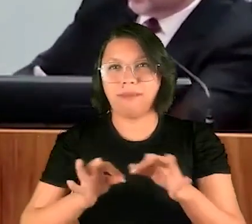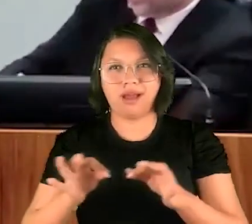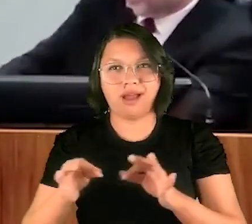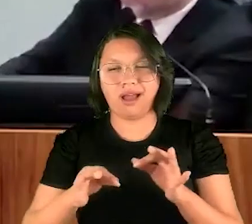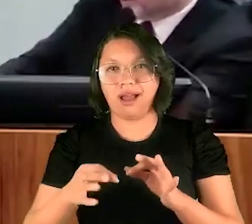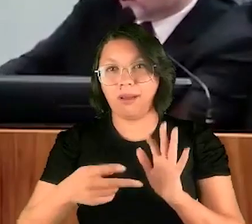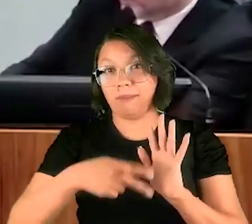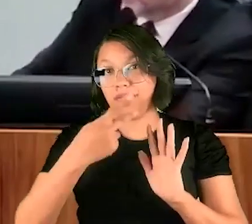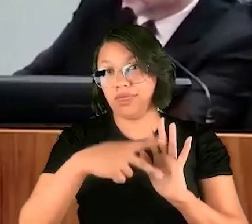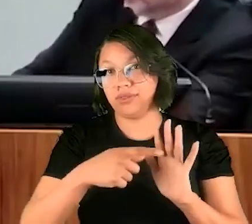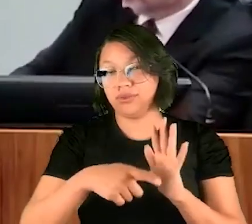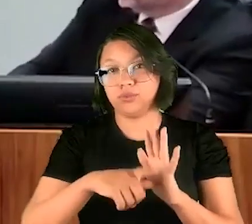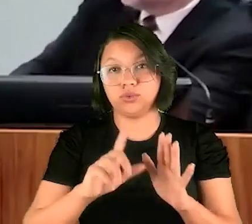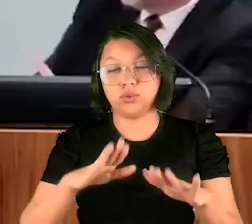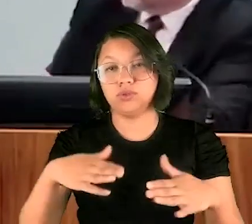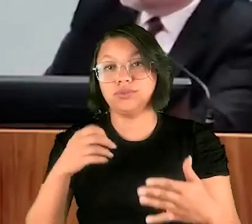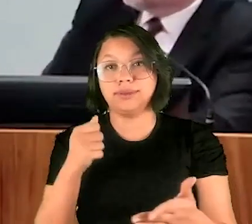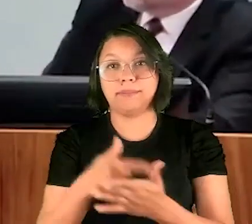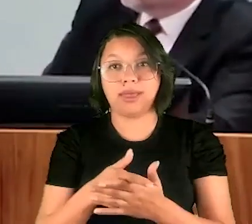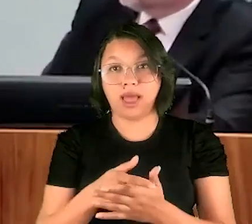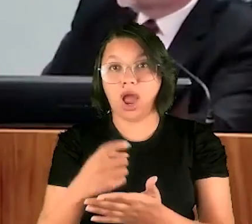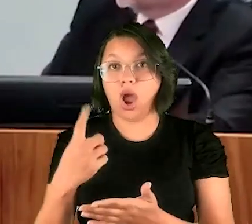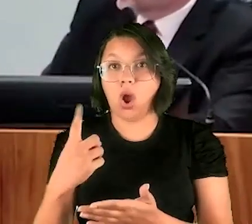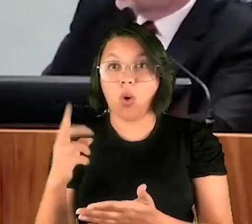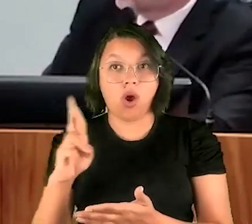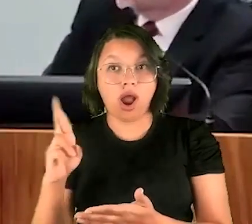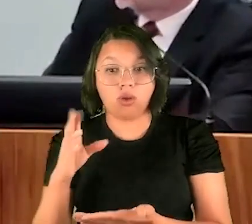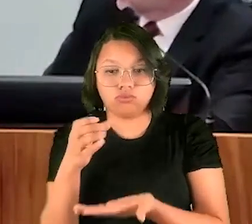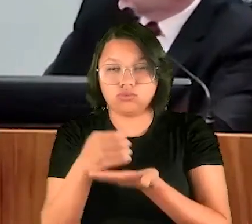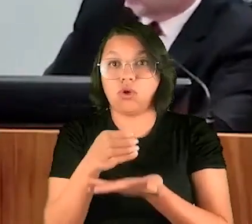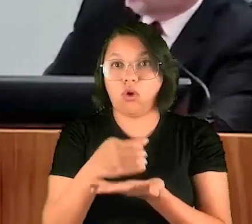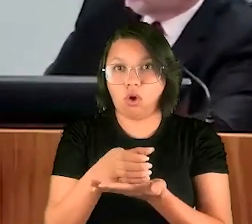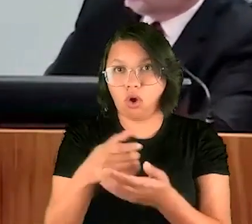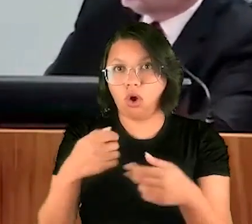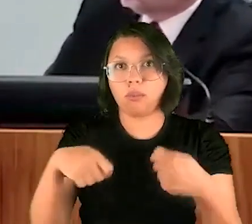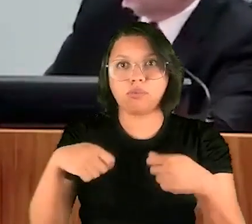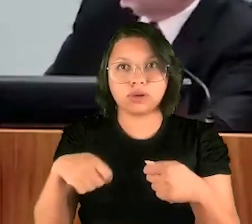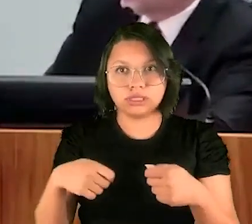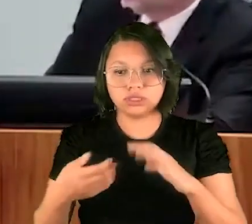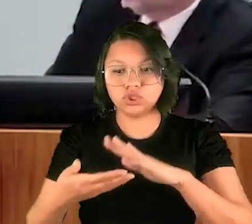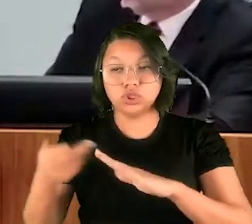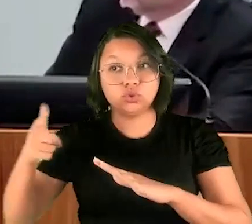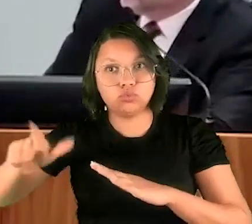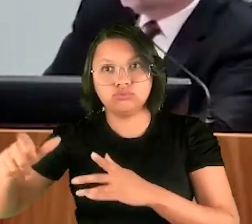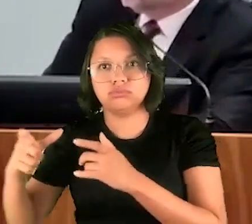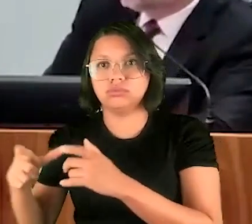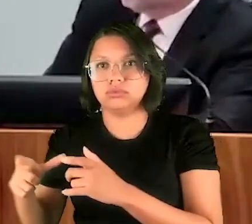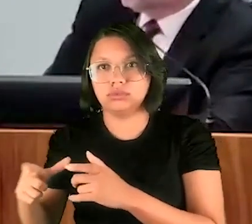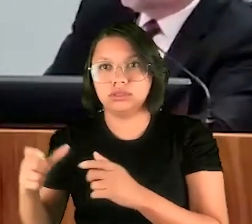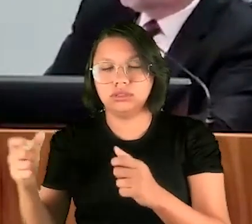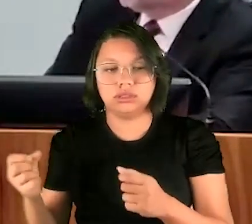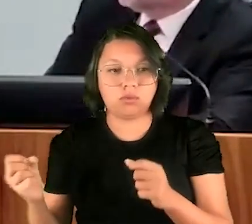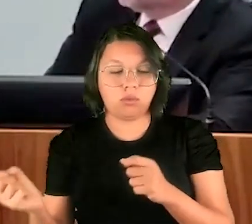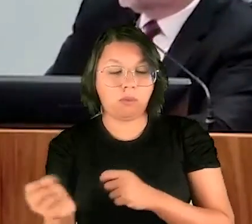você paga R$ 1 por esse copo, você tem que tirar esse R$ 1 de algum lugar. Ele não aparece milagrosamente. Então, acho que a preocupação dos gestores